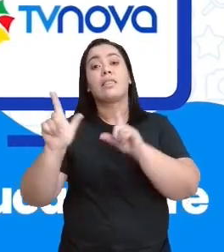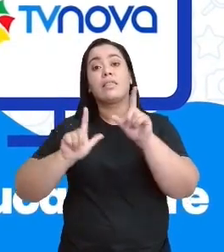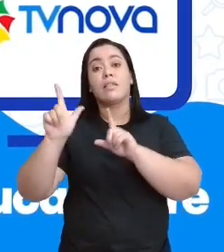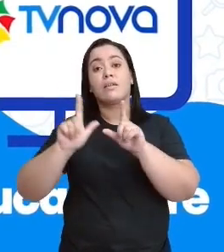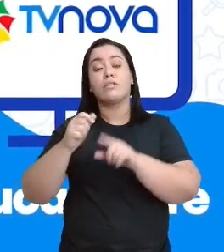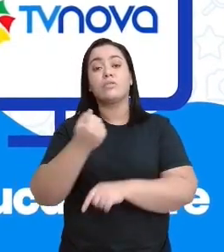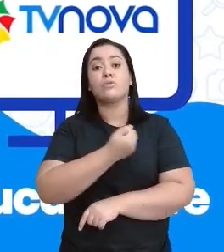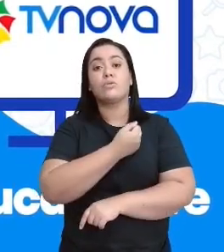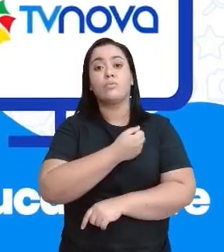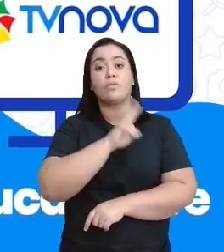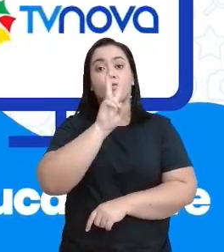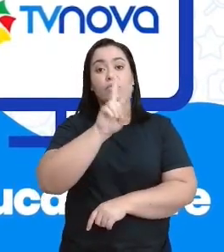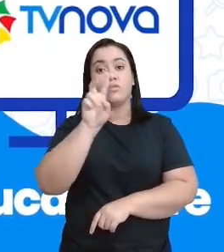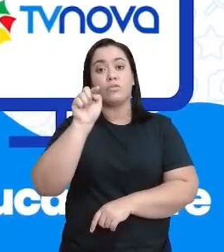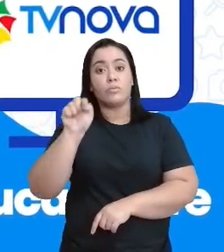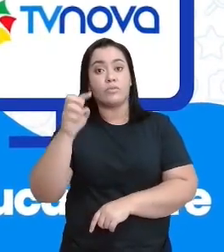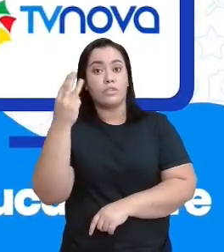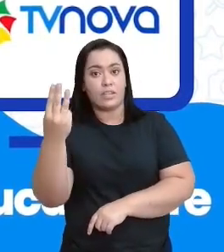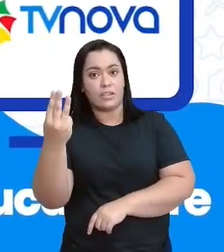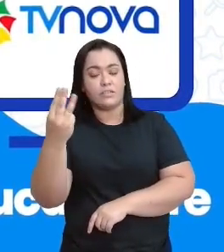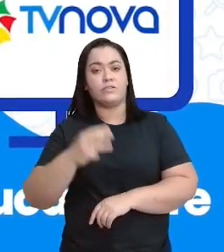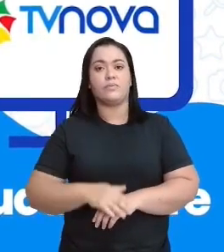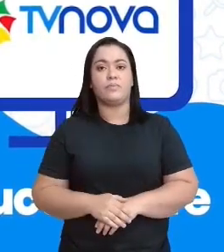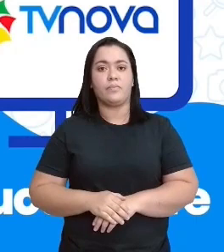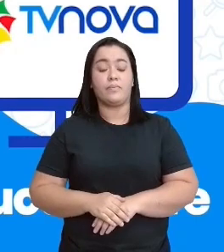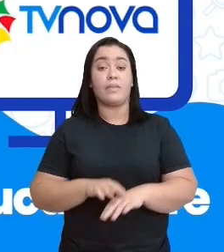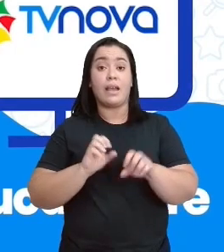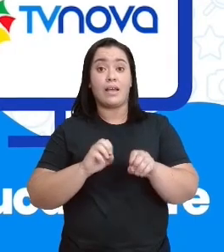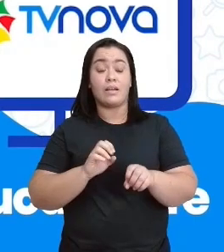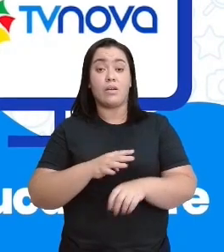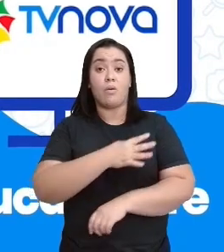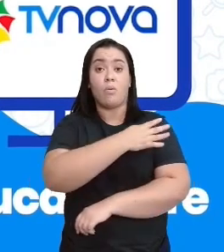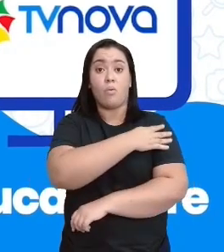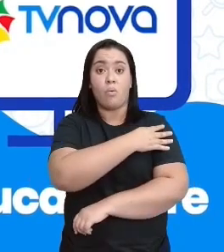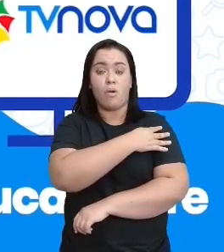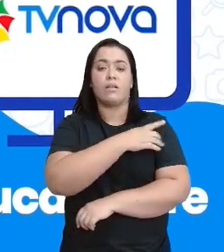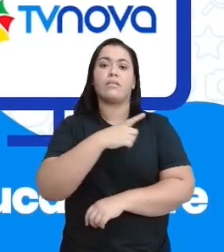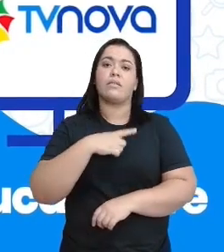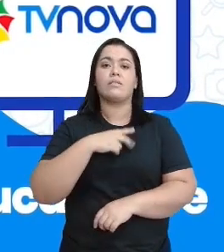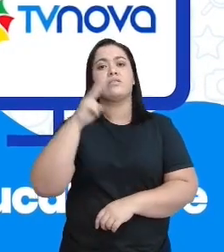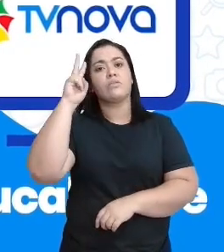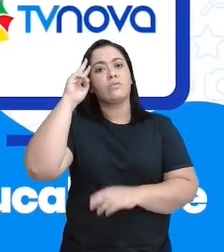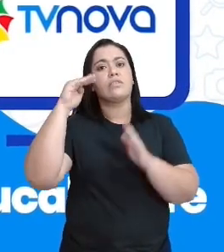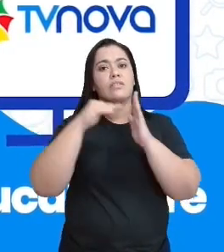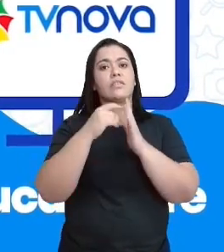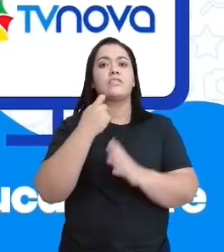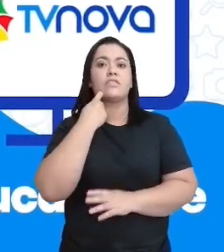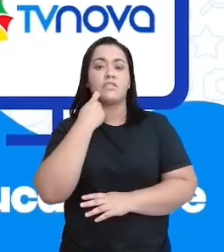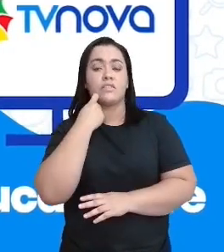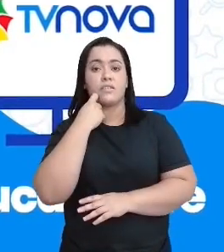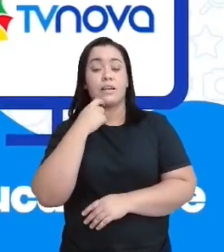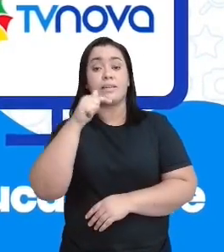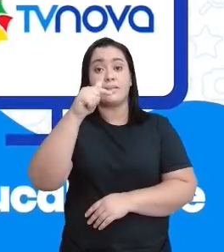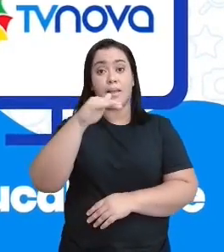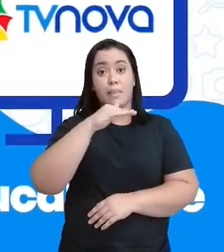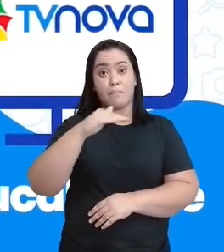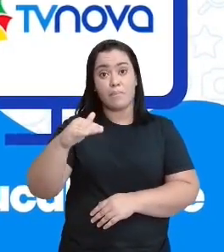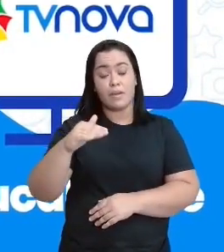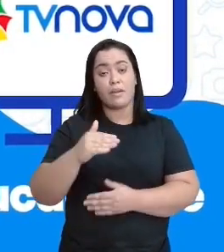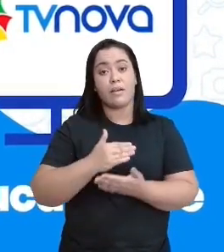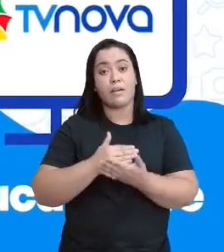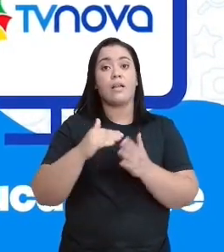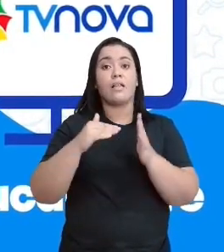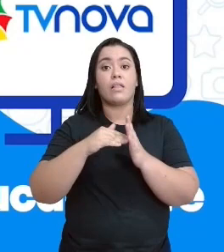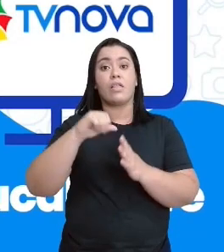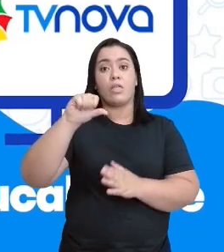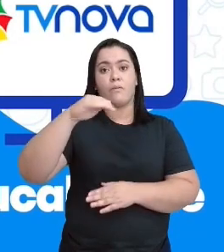canal 22.3. As aulas do 4º ano são exibidas de segunda a sexta-feira, das 7h30 às 9 horas